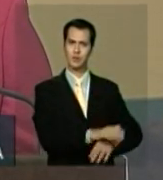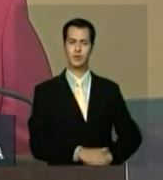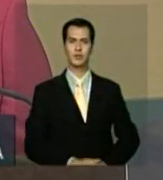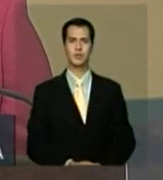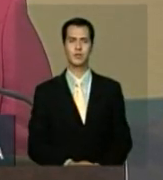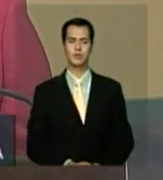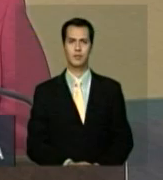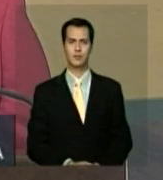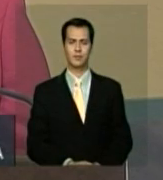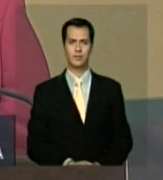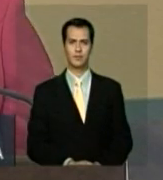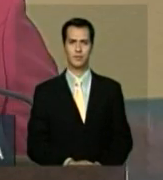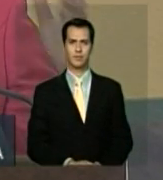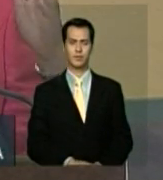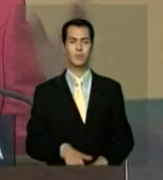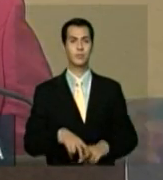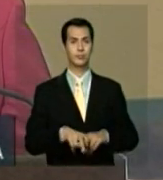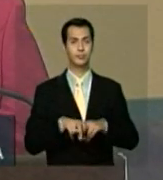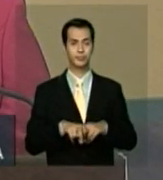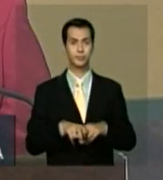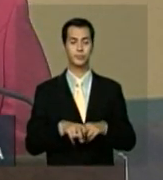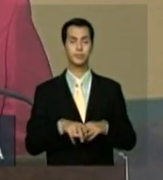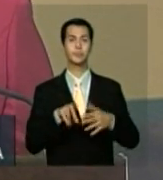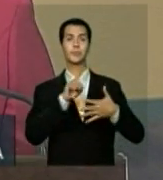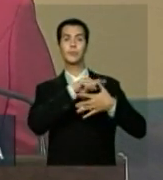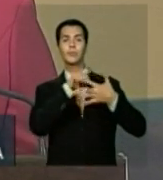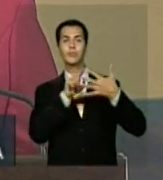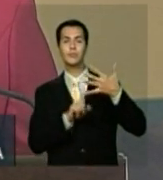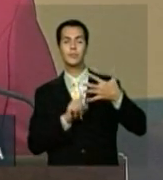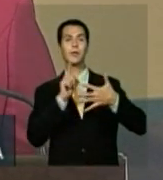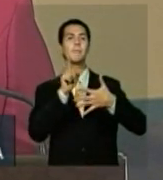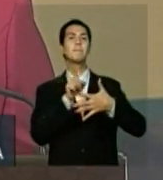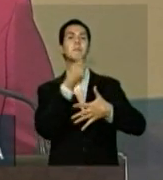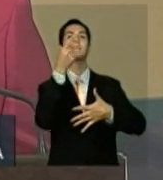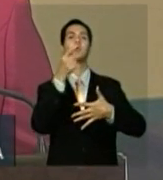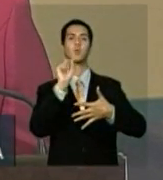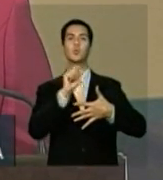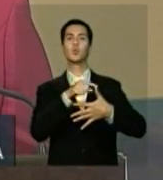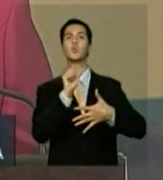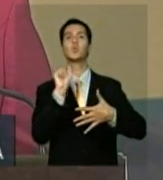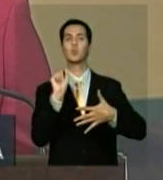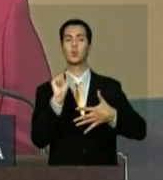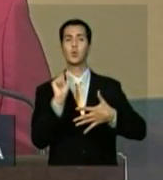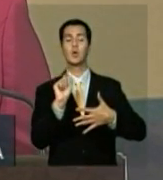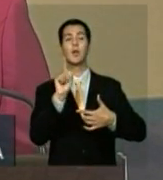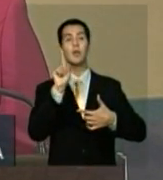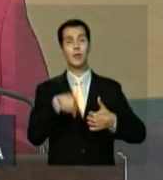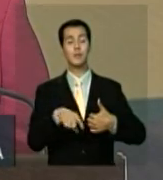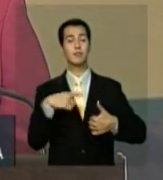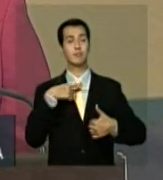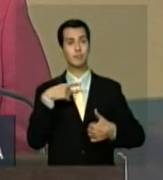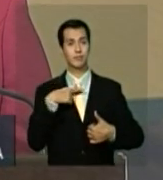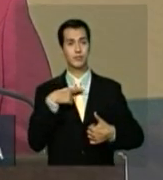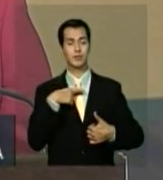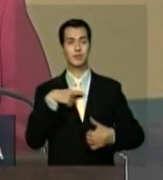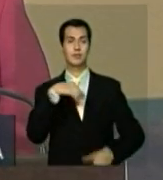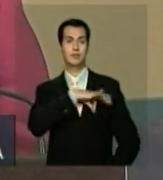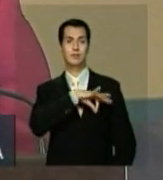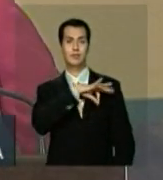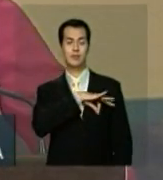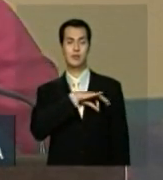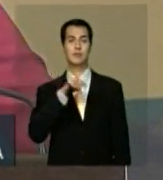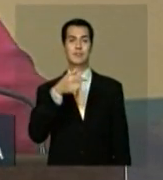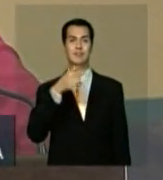isso a primeira característica dessa ação estabelece uma garantia de renda mínima mensal de R